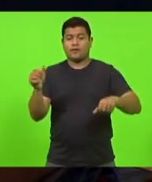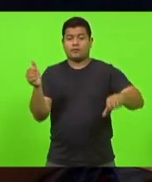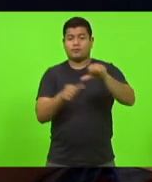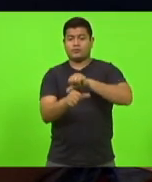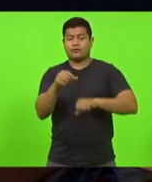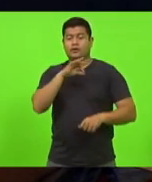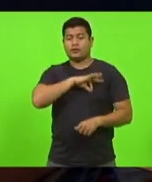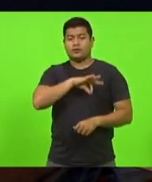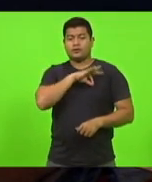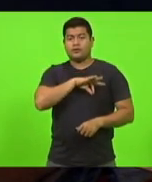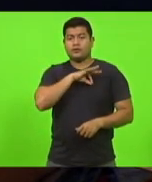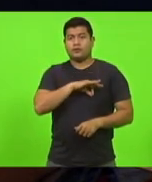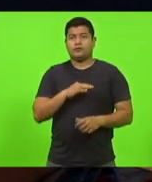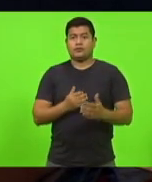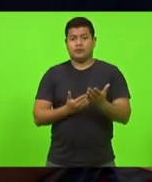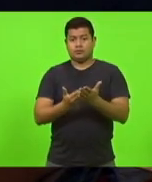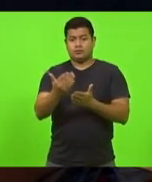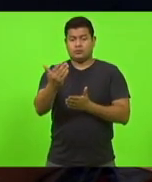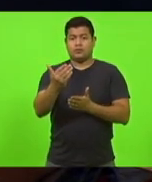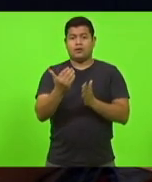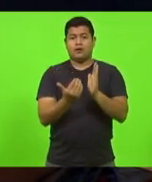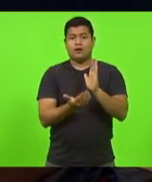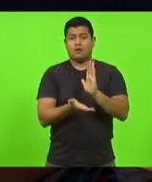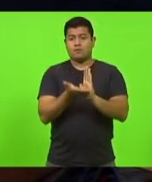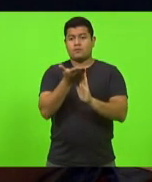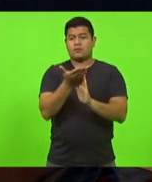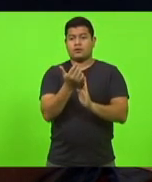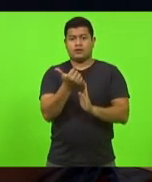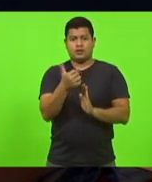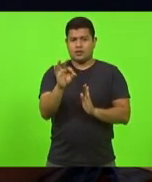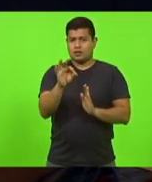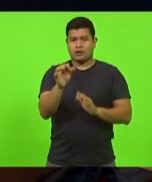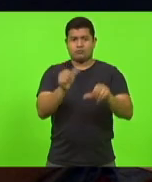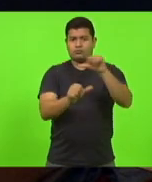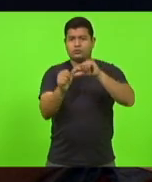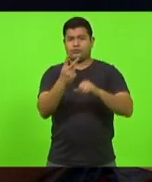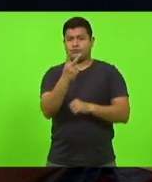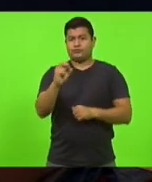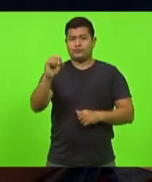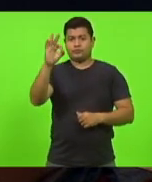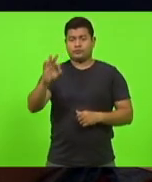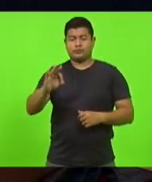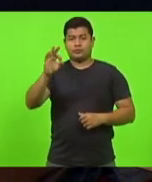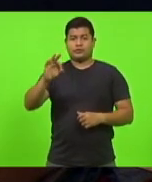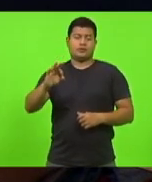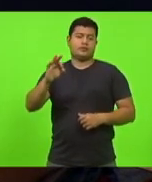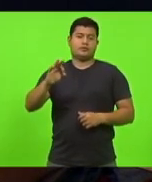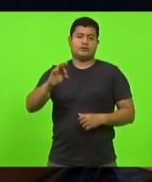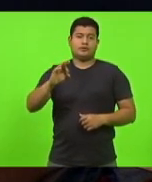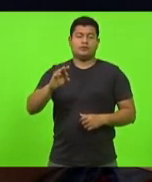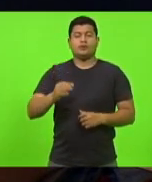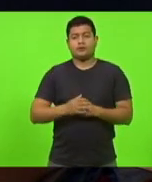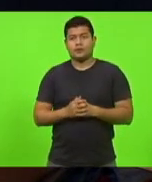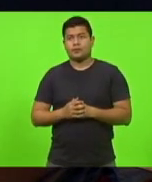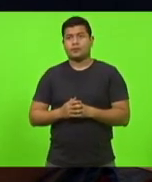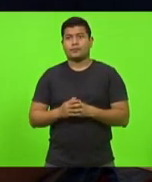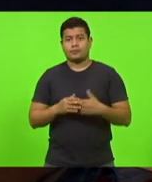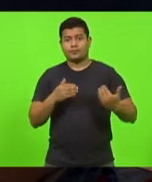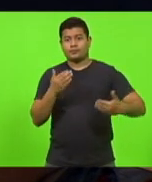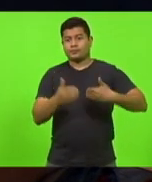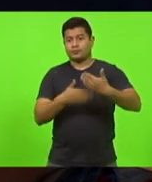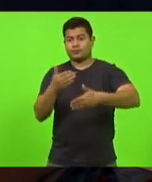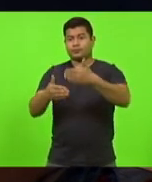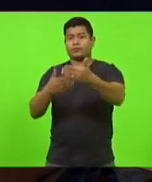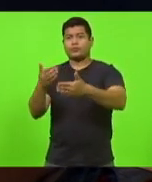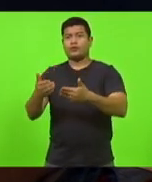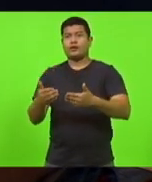vai passar de 10% para 20% no mínimo, para que o avanço nas letras